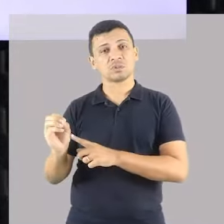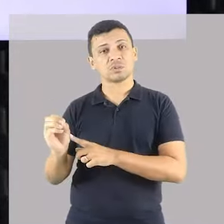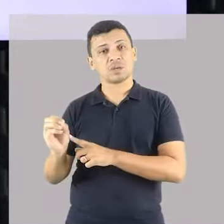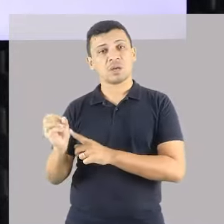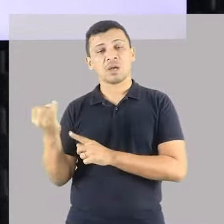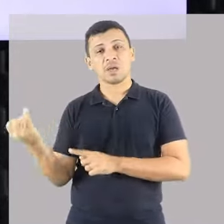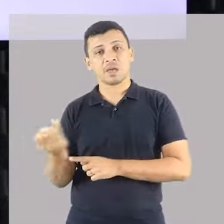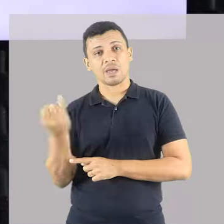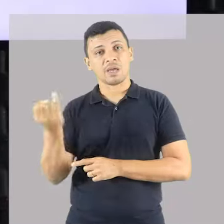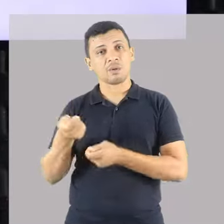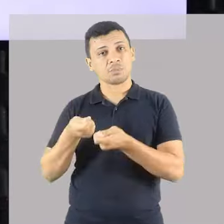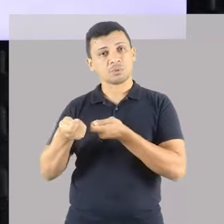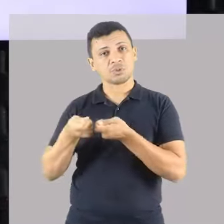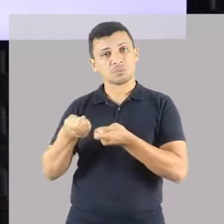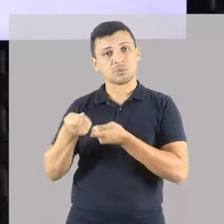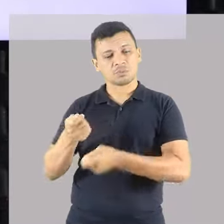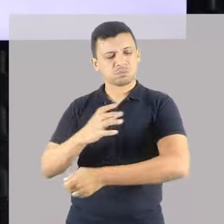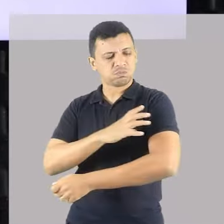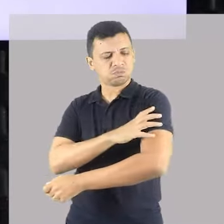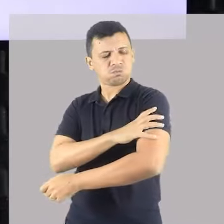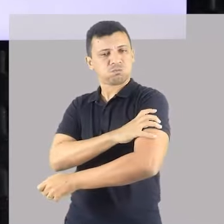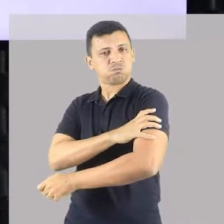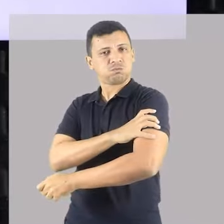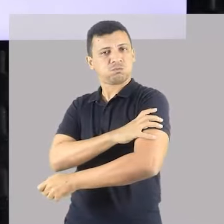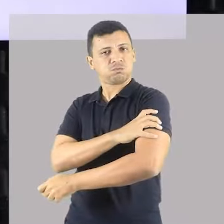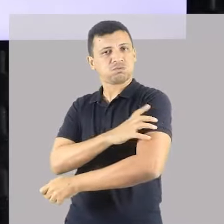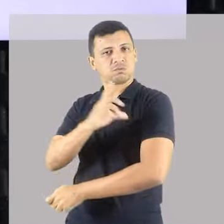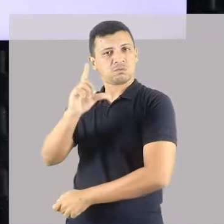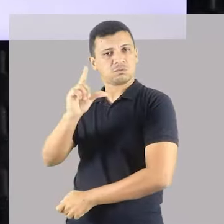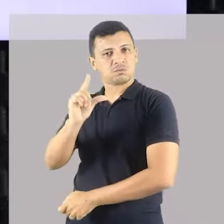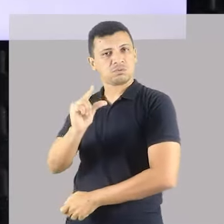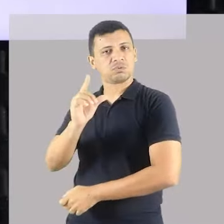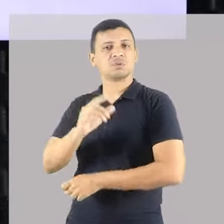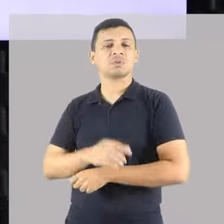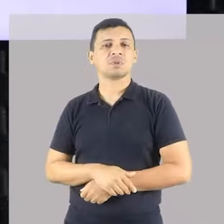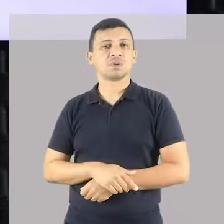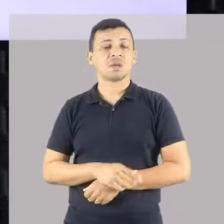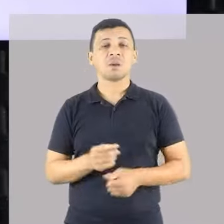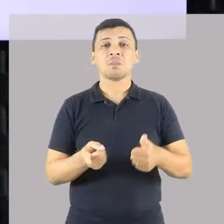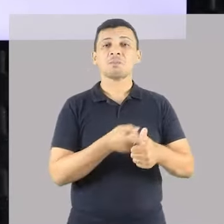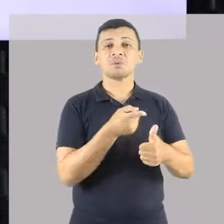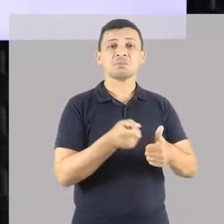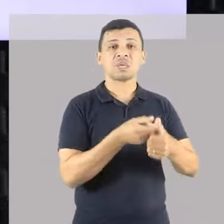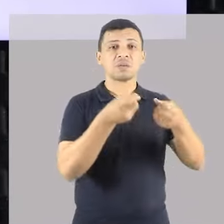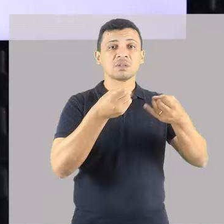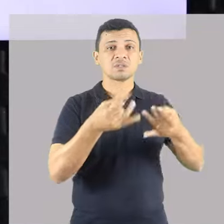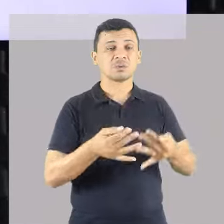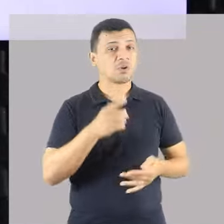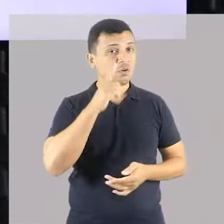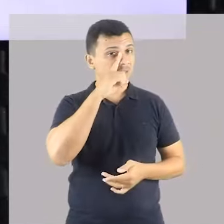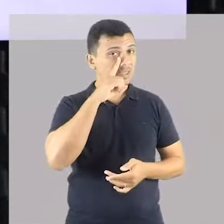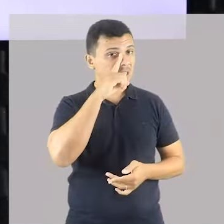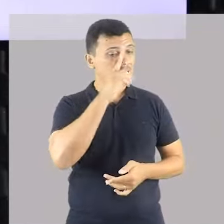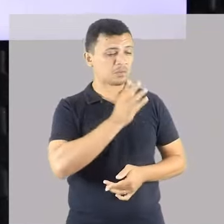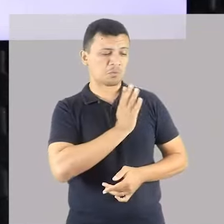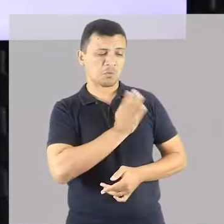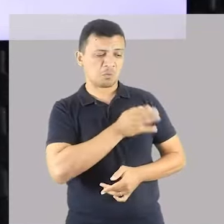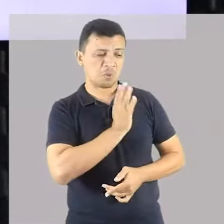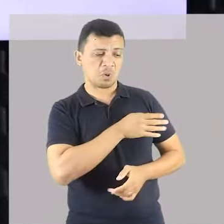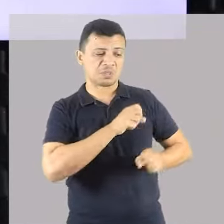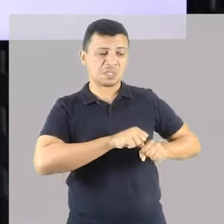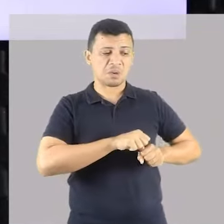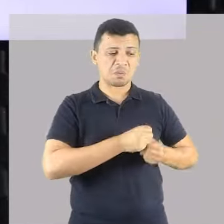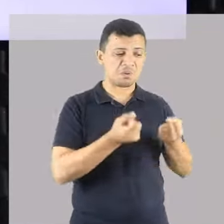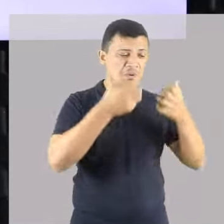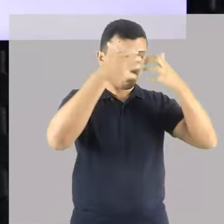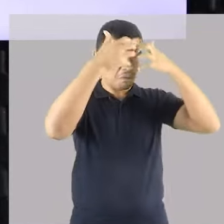controle da da pressão arterial então ele primeiro falou sobre a questão dos riscos de infarto né de infarto de